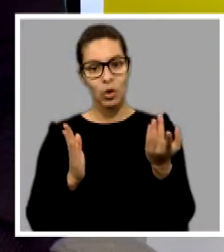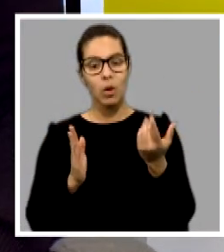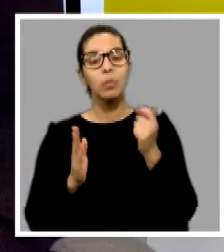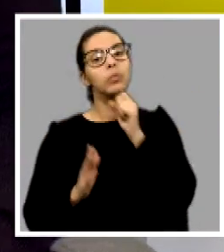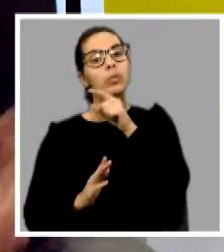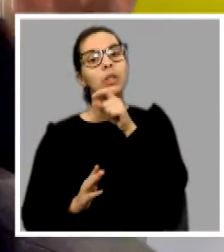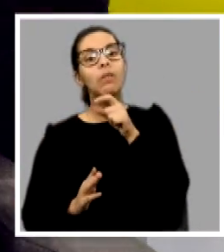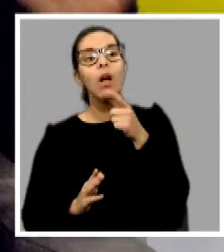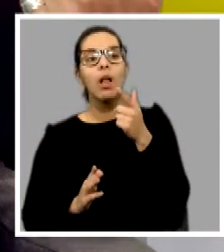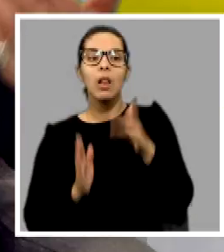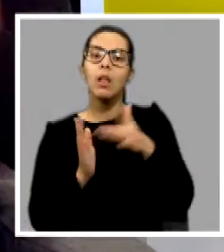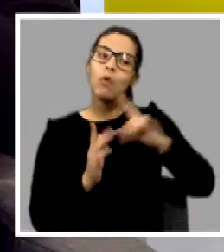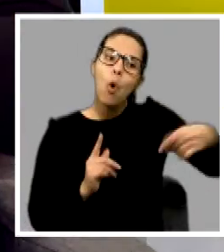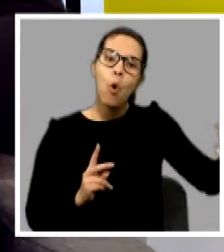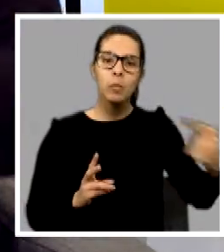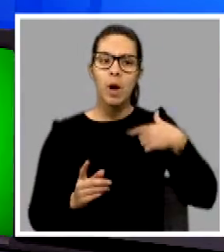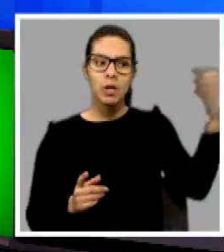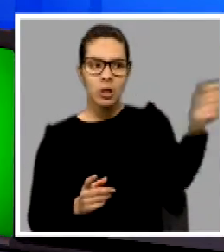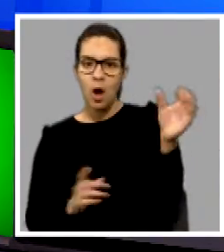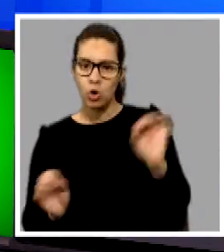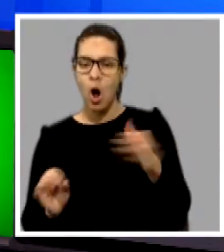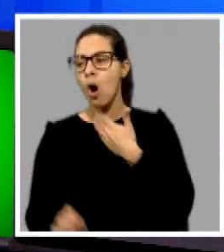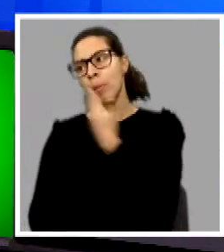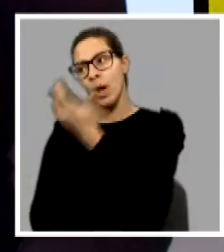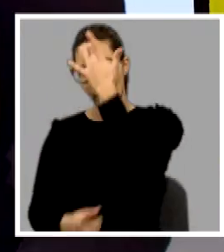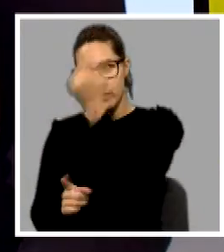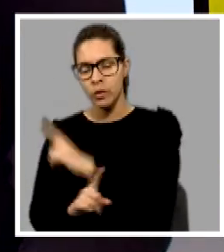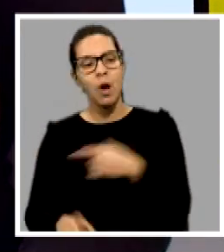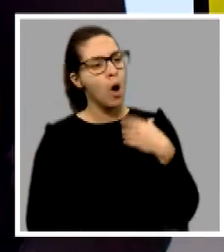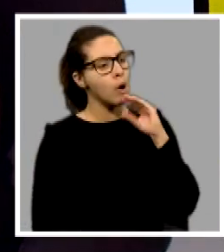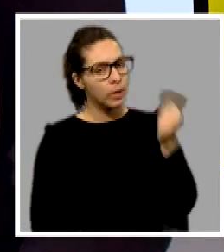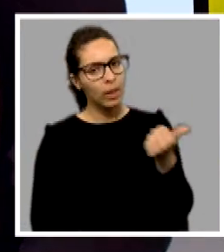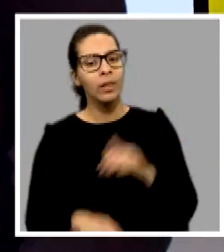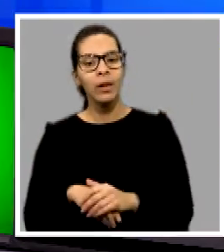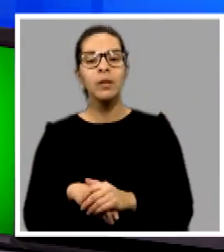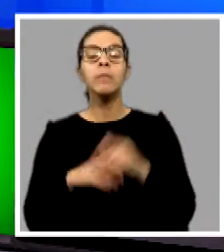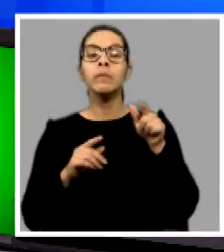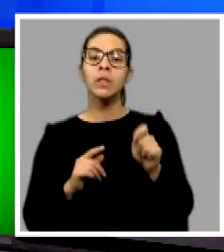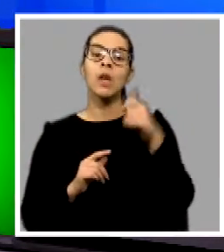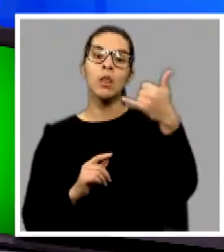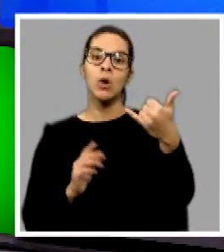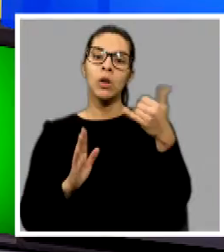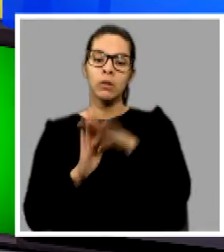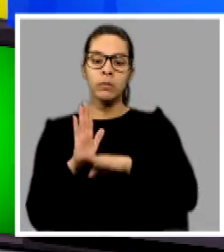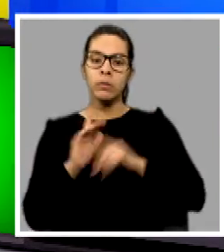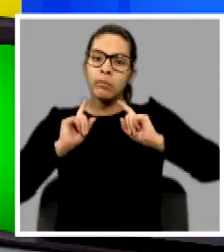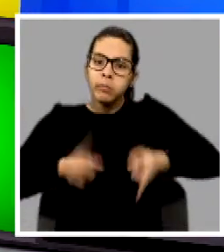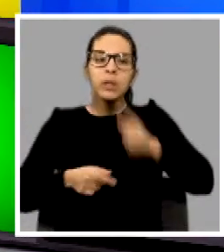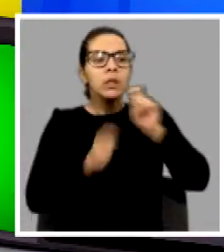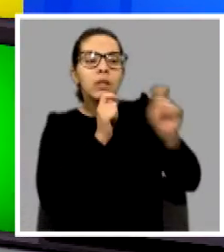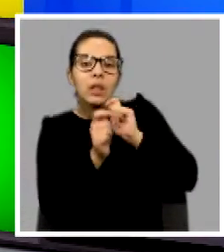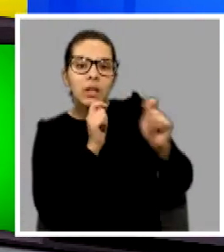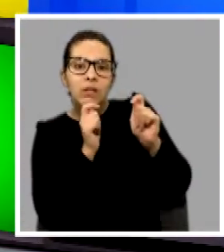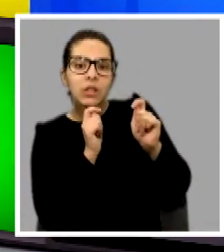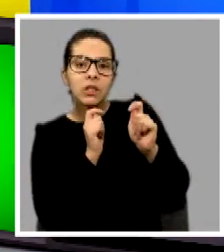sobre livros, e falam com certeza de outra maneira, sem chamar este. Muito obrigado, professora. Foi um prazer. As histórias dos espaços de entrevista do